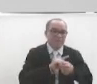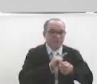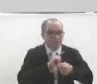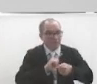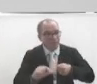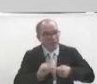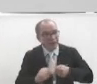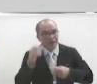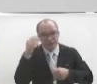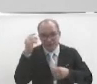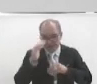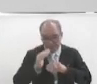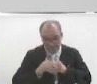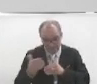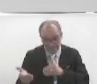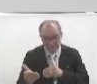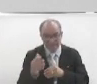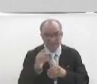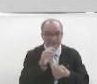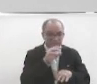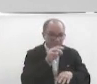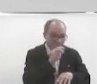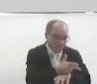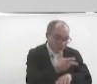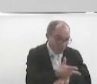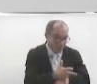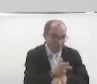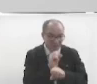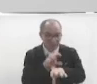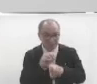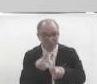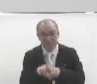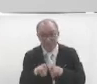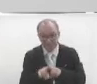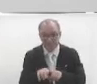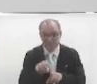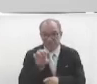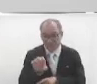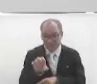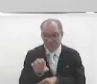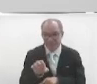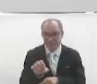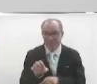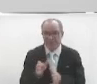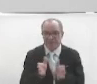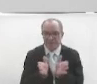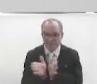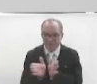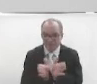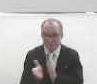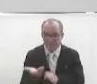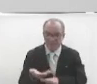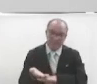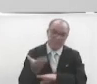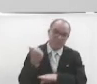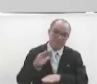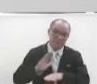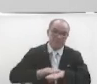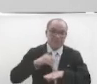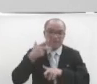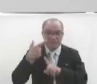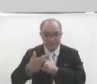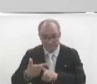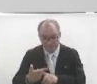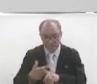mais mestrado Stricto Sensu na área de educação então a si e requisitos o anterior mais